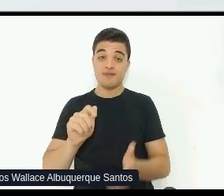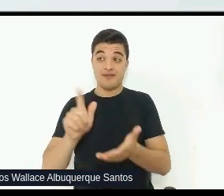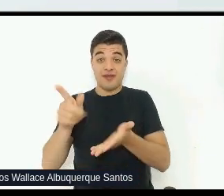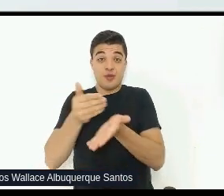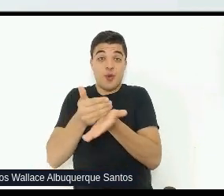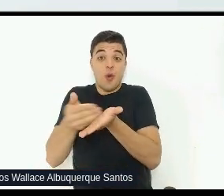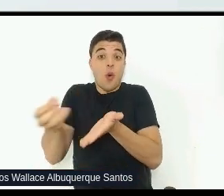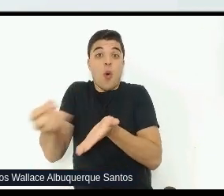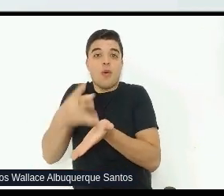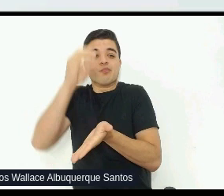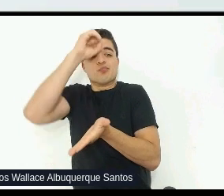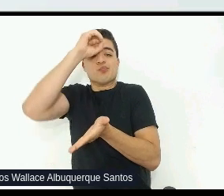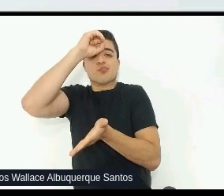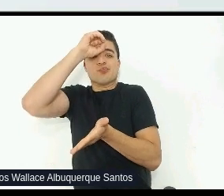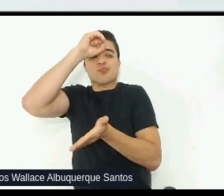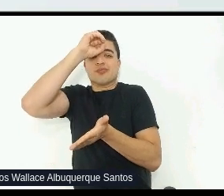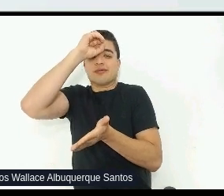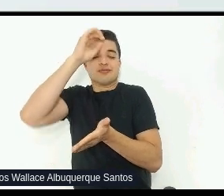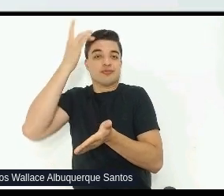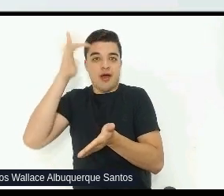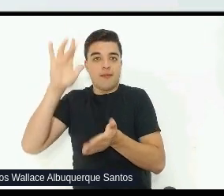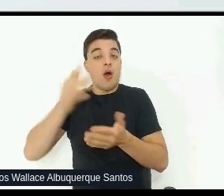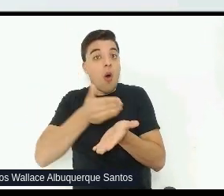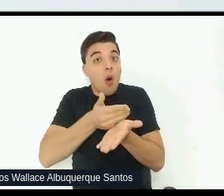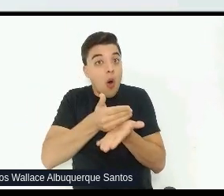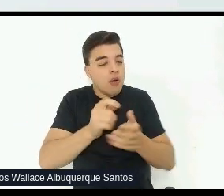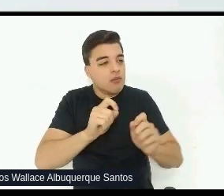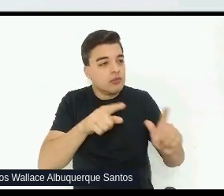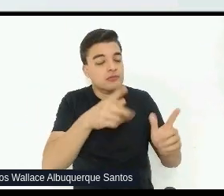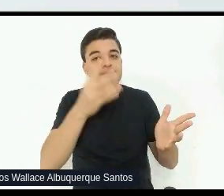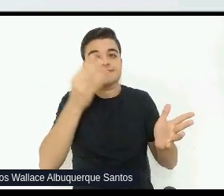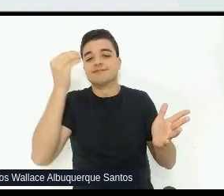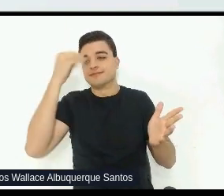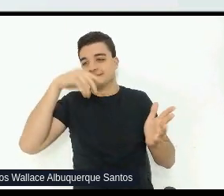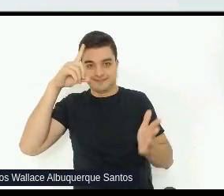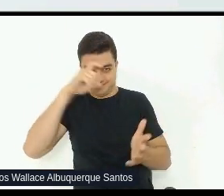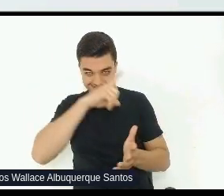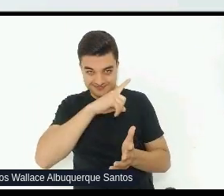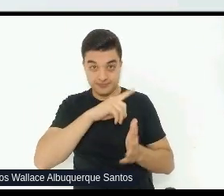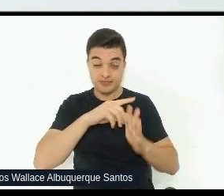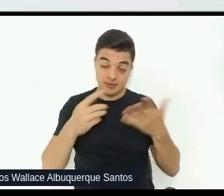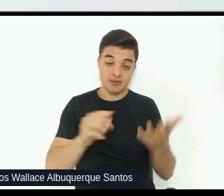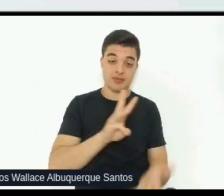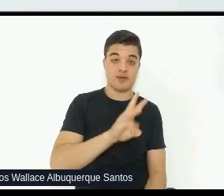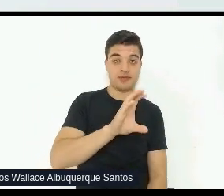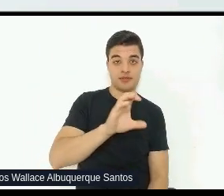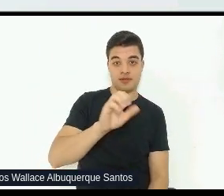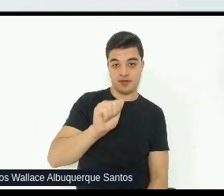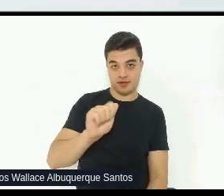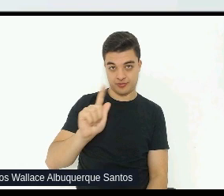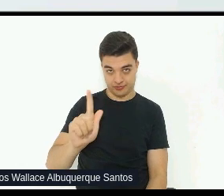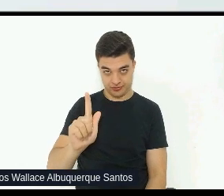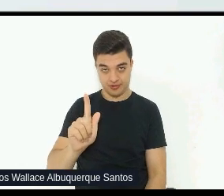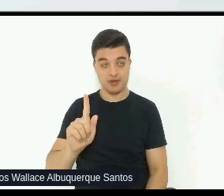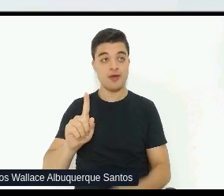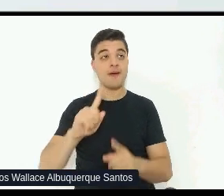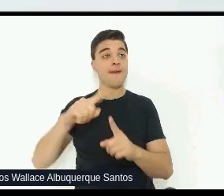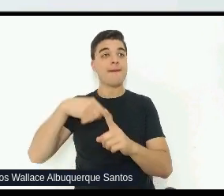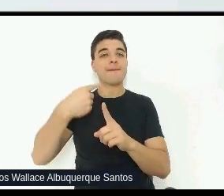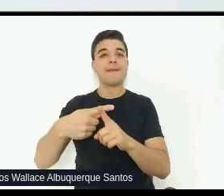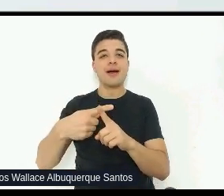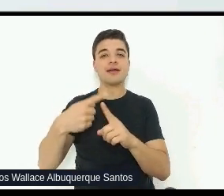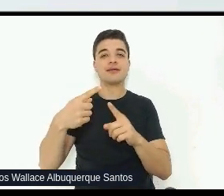ela realmente pode ser difícil. E pensando nisso, e baseado muito na WCAG e também nas heurísticas de Nielsen, o